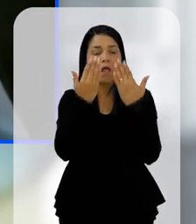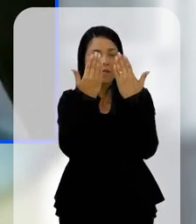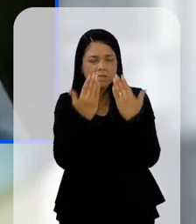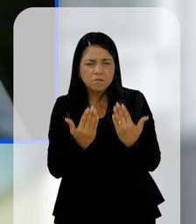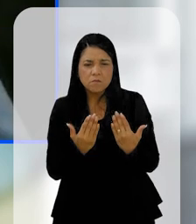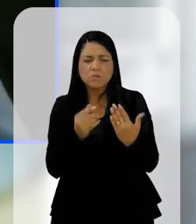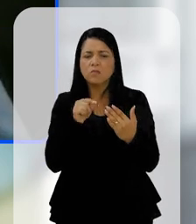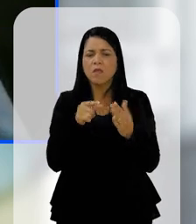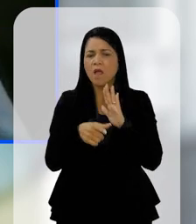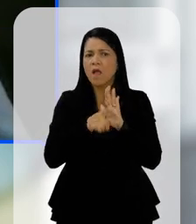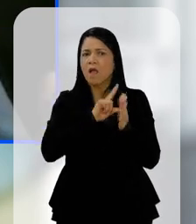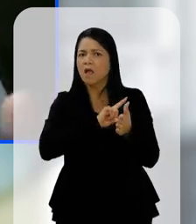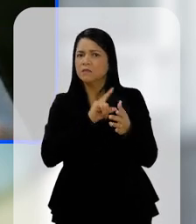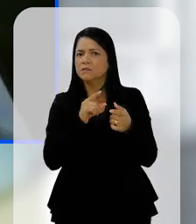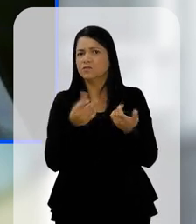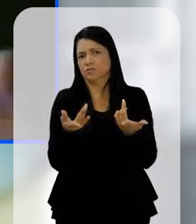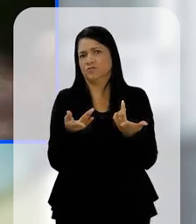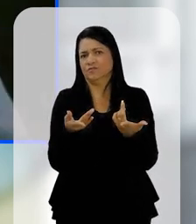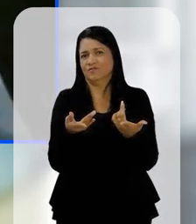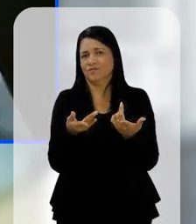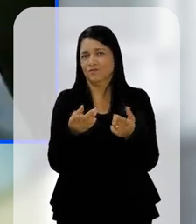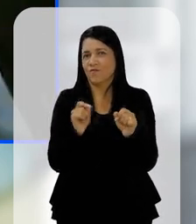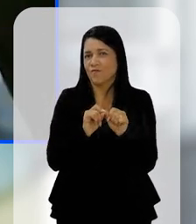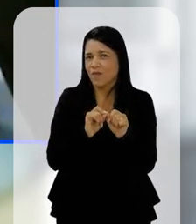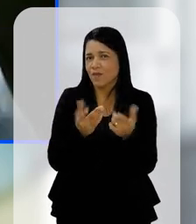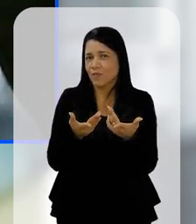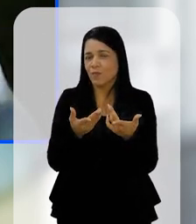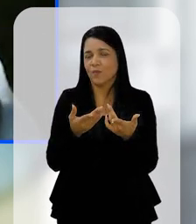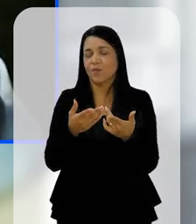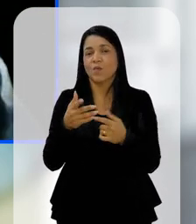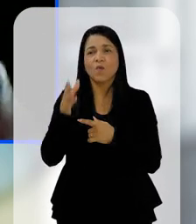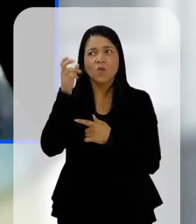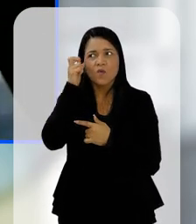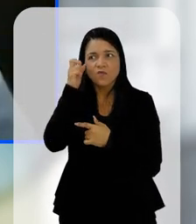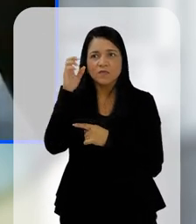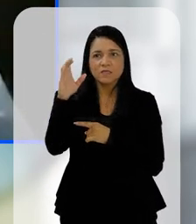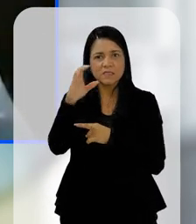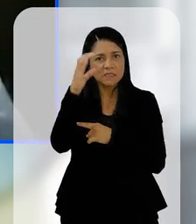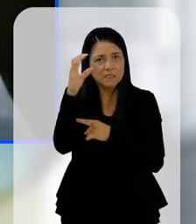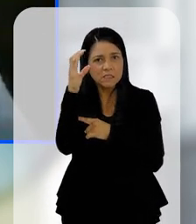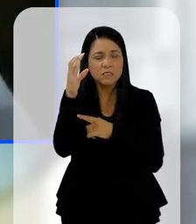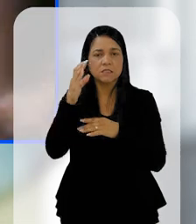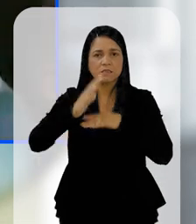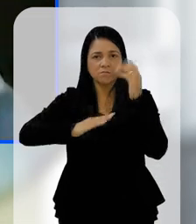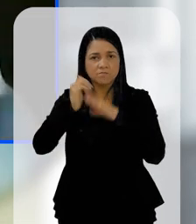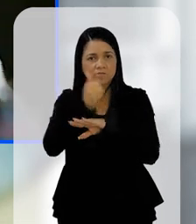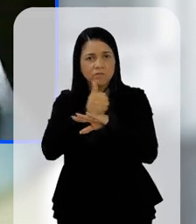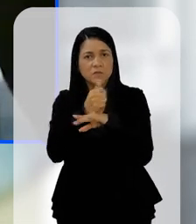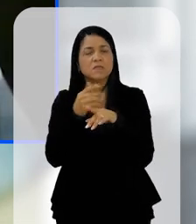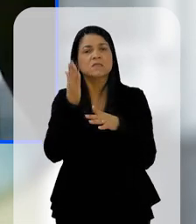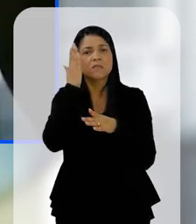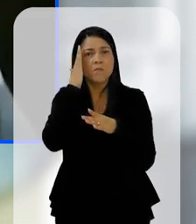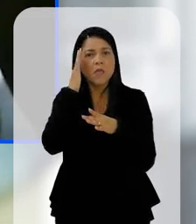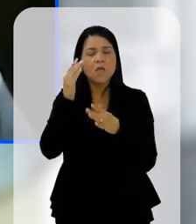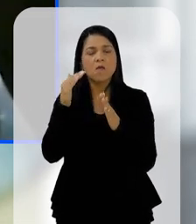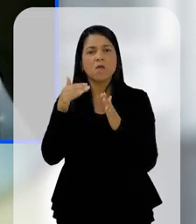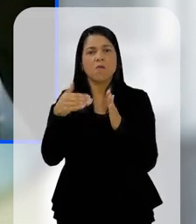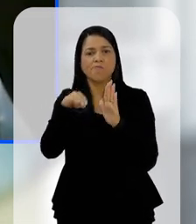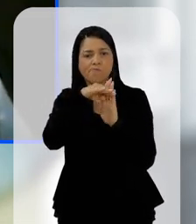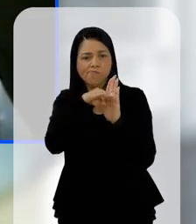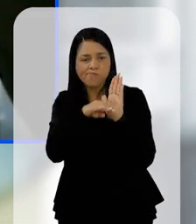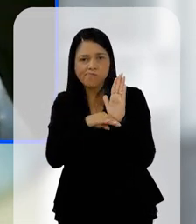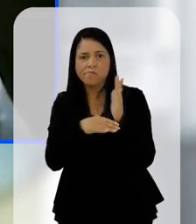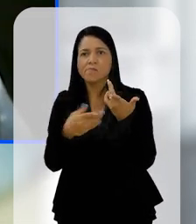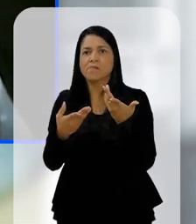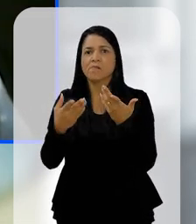o que que poderia ter sido feito, pelo menos para minorar. Ouvir os cientistas, saber a história do regime de chuvas,